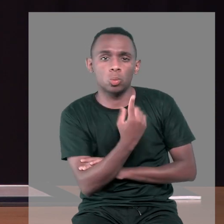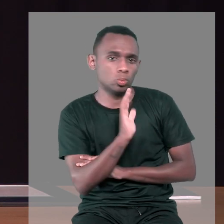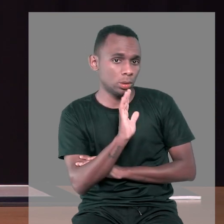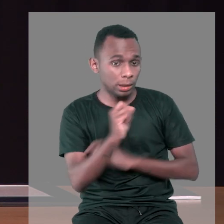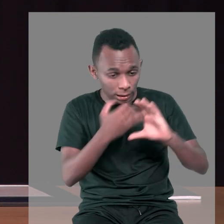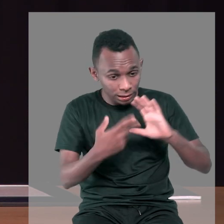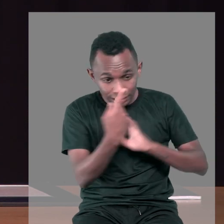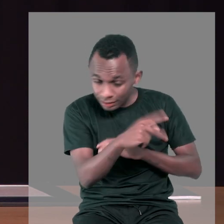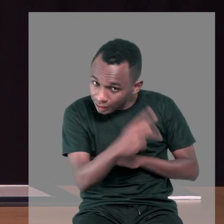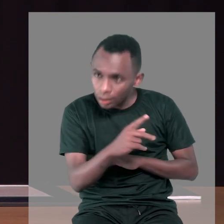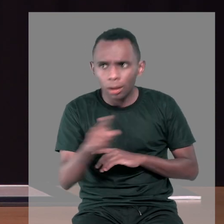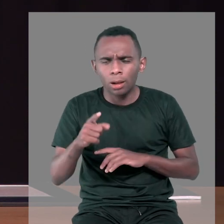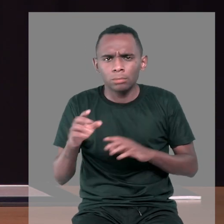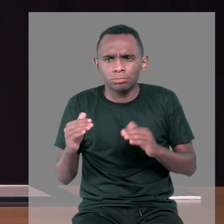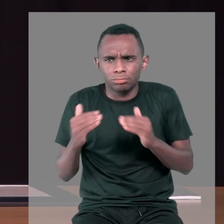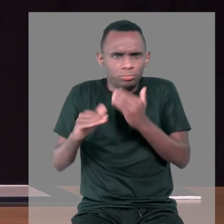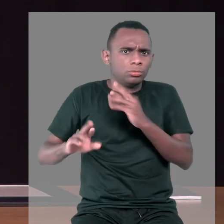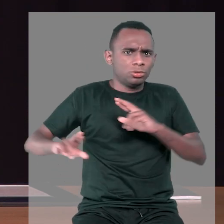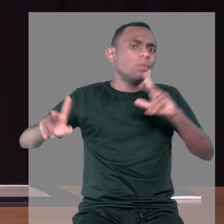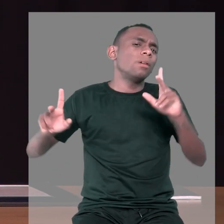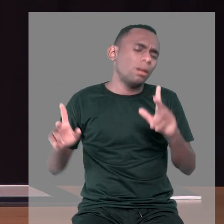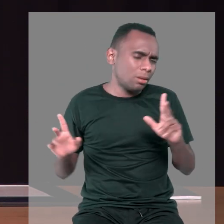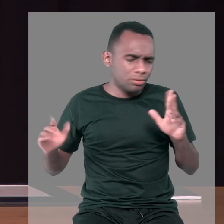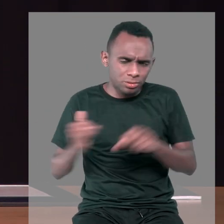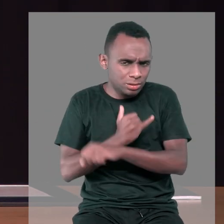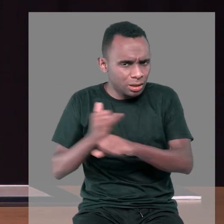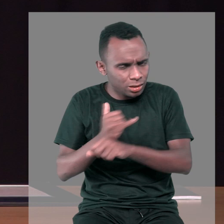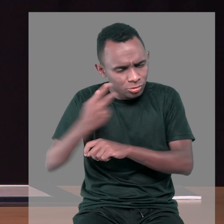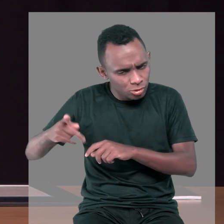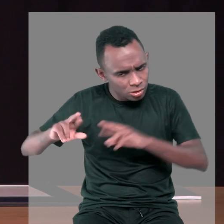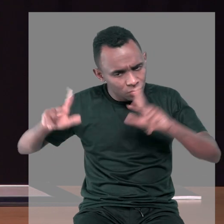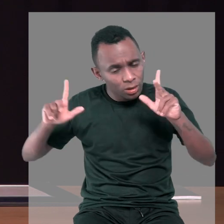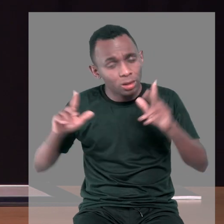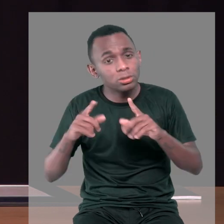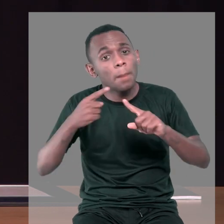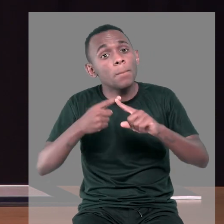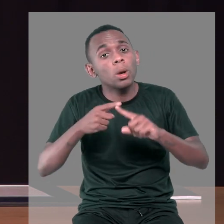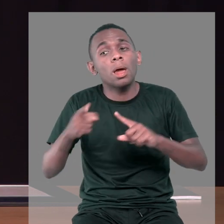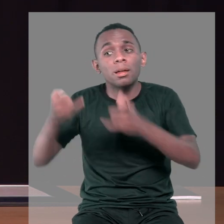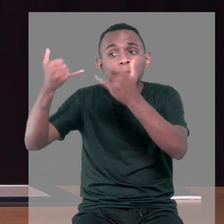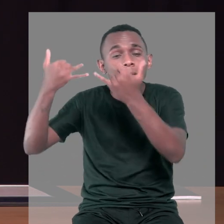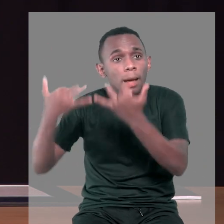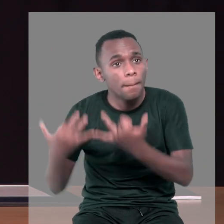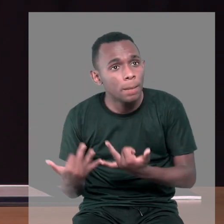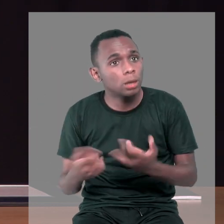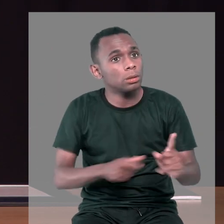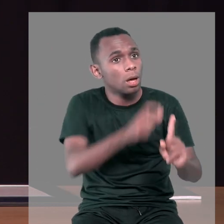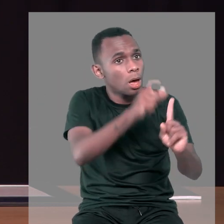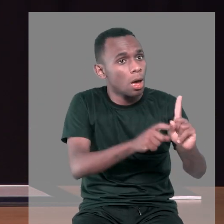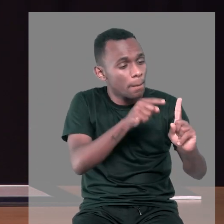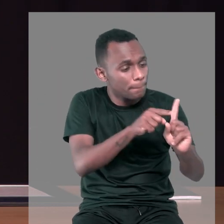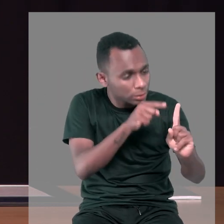se dá a essas abstrações, não a essas, se dá a outras, mas não a essas. O que ela diz é que o